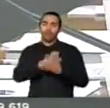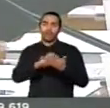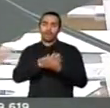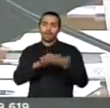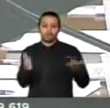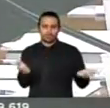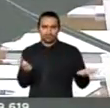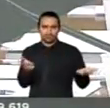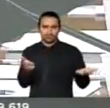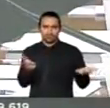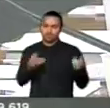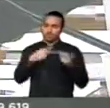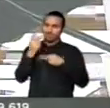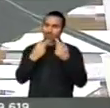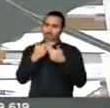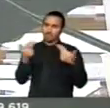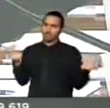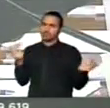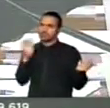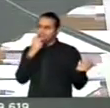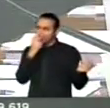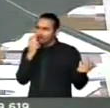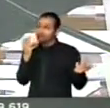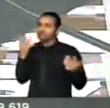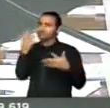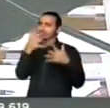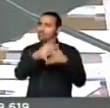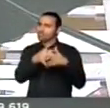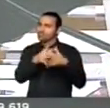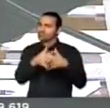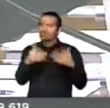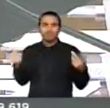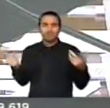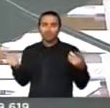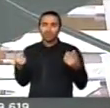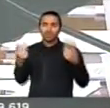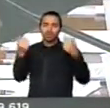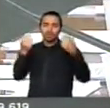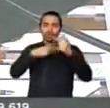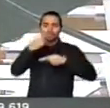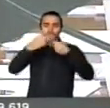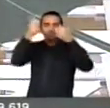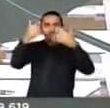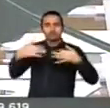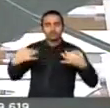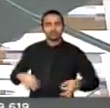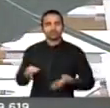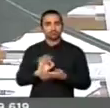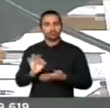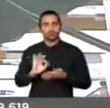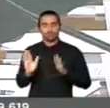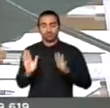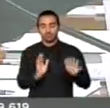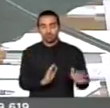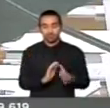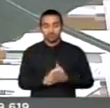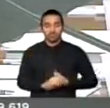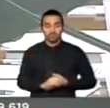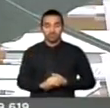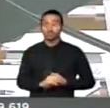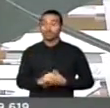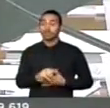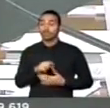para confundir do que efetivamente para se explicar. Porque em nenhuma defesa que foi feita, em nenhum